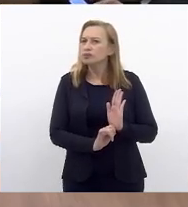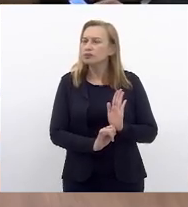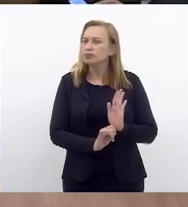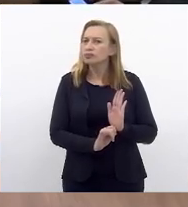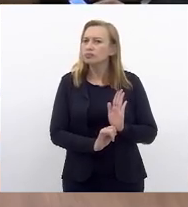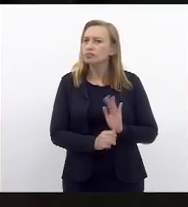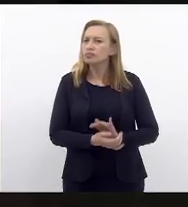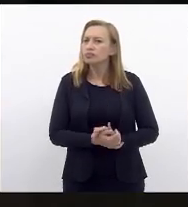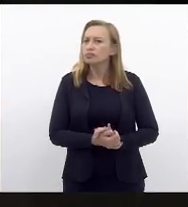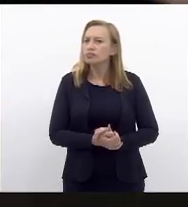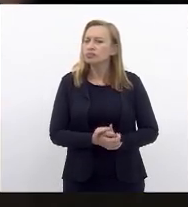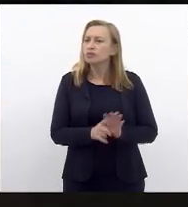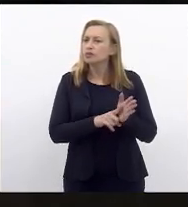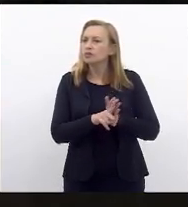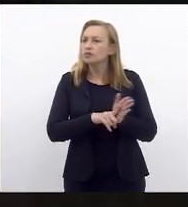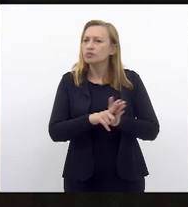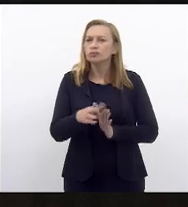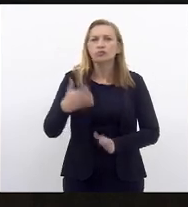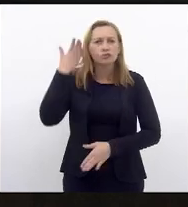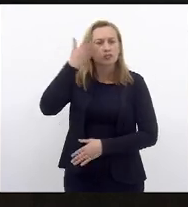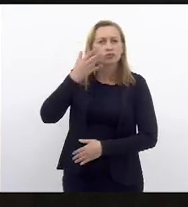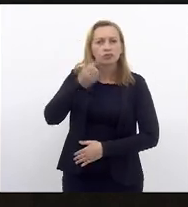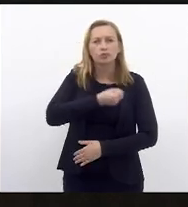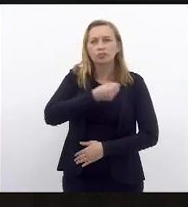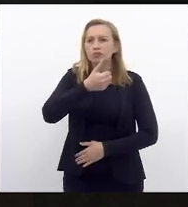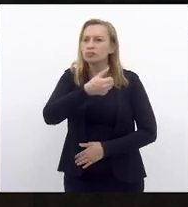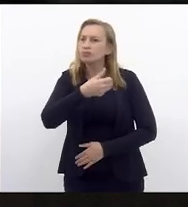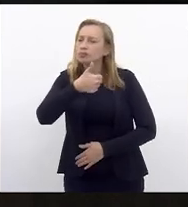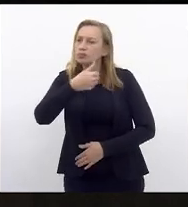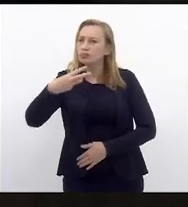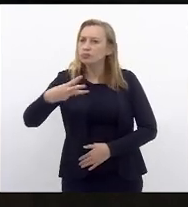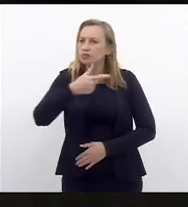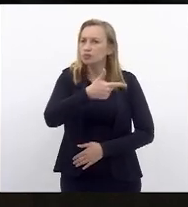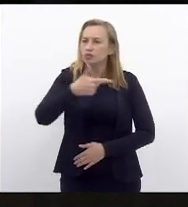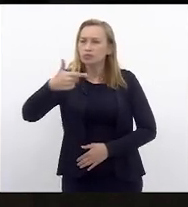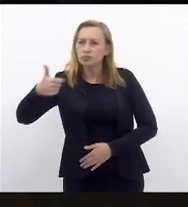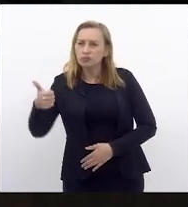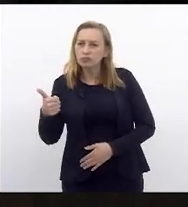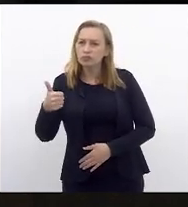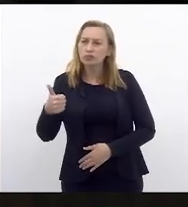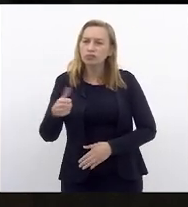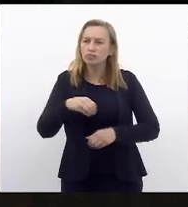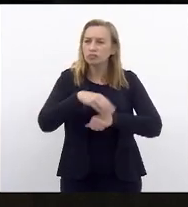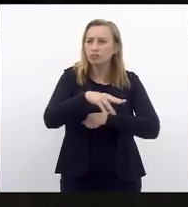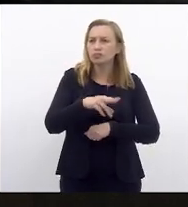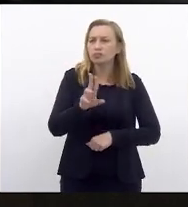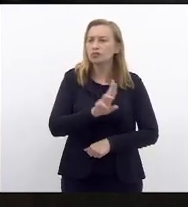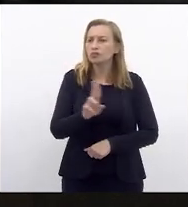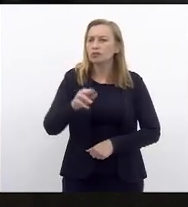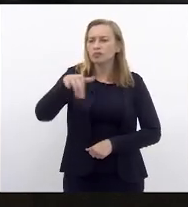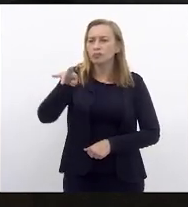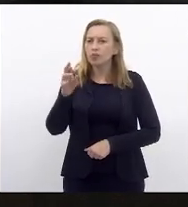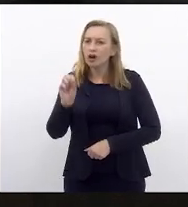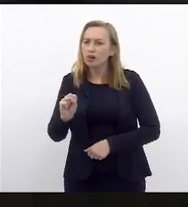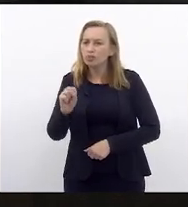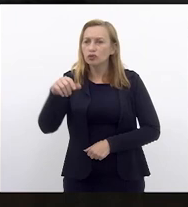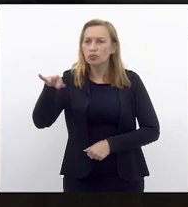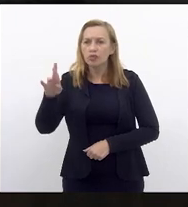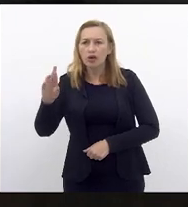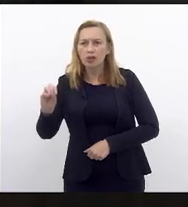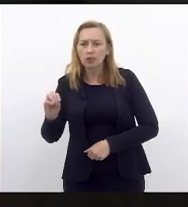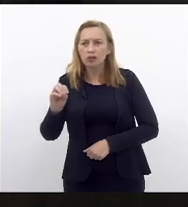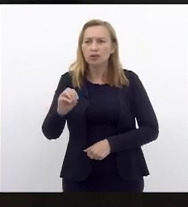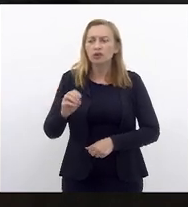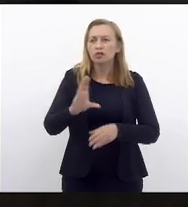Trata-se de exame de mensagem número 13 de 2021 de autoria do Poder Executivo, que indica o nome do senhor Marcos Cipriano de Oliveira Melo ao cargo